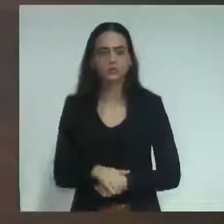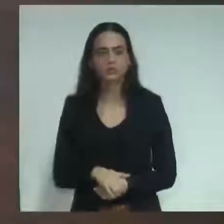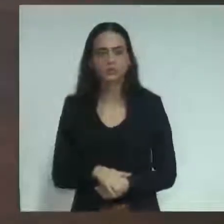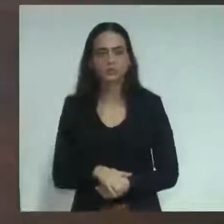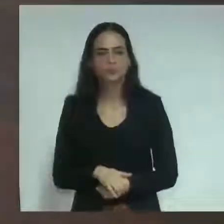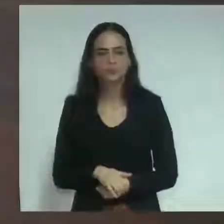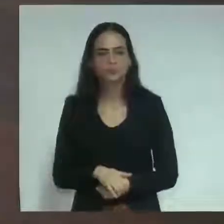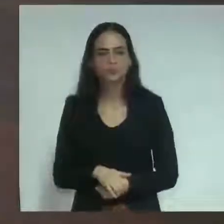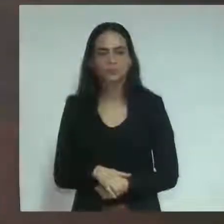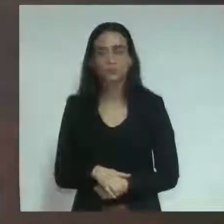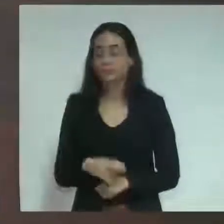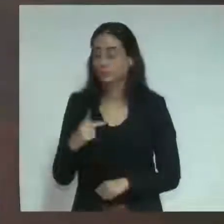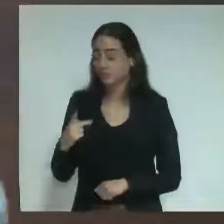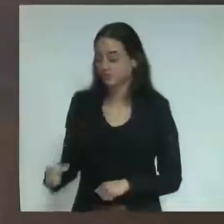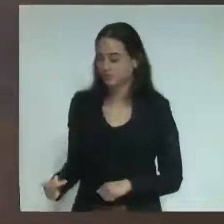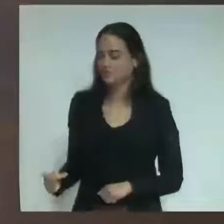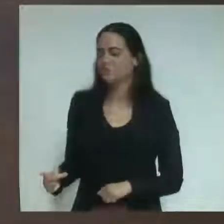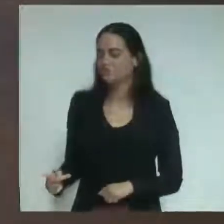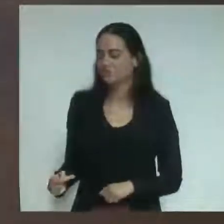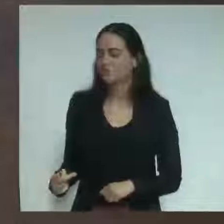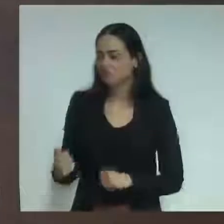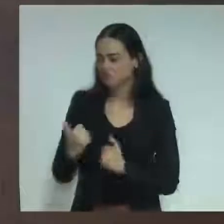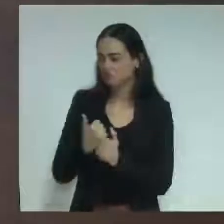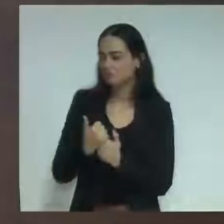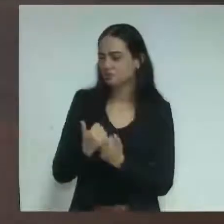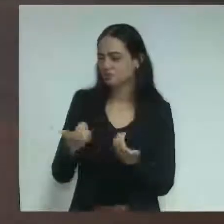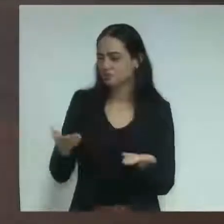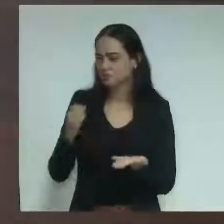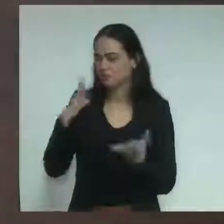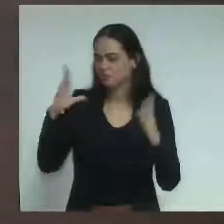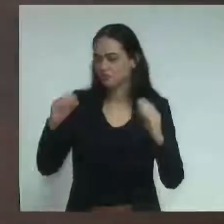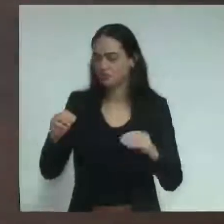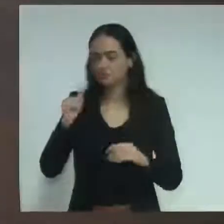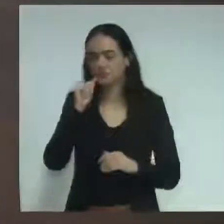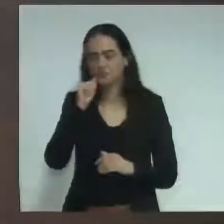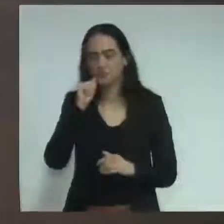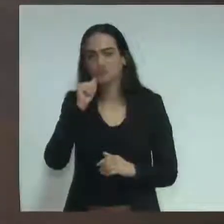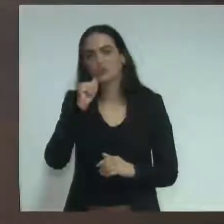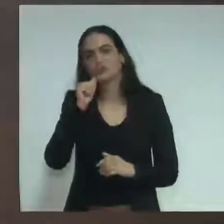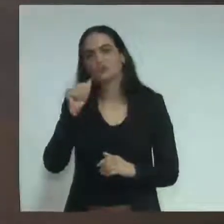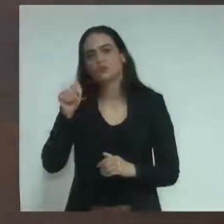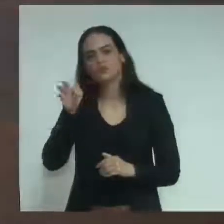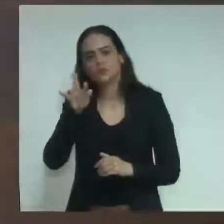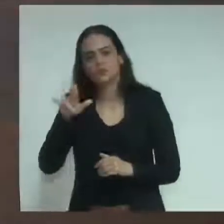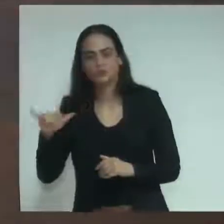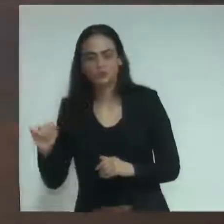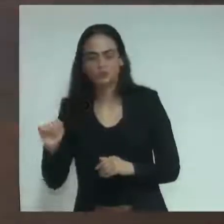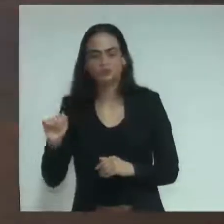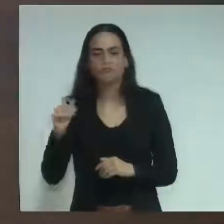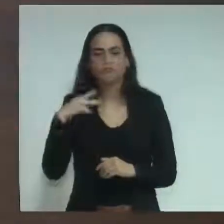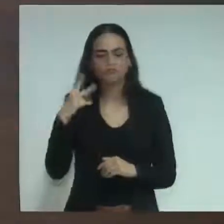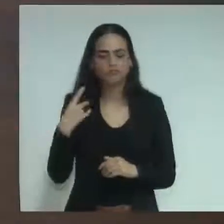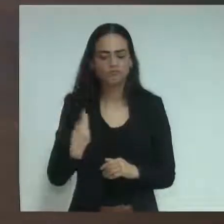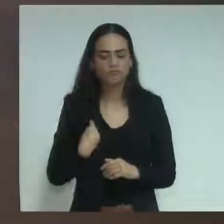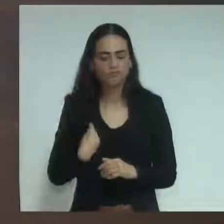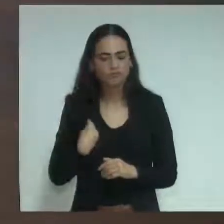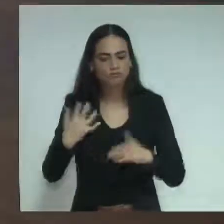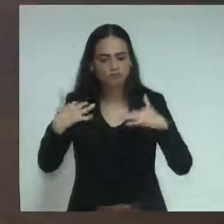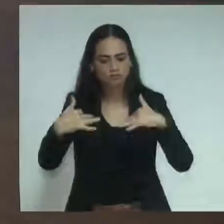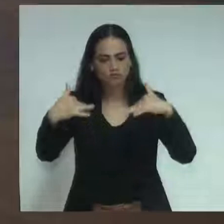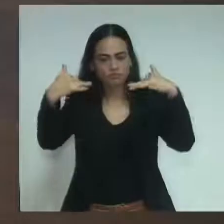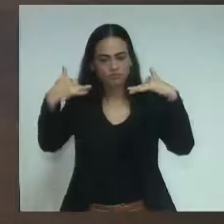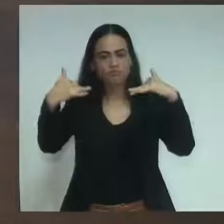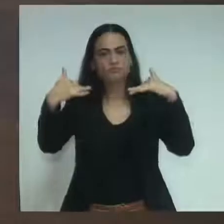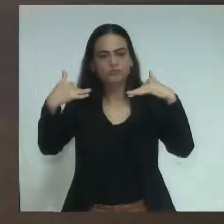Boa noite, senhora presidente em exercício, nobres vereadores, vereadora Flávia, público presente. E eu faço